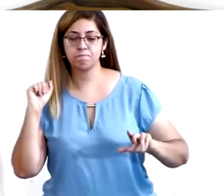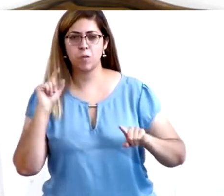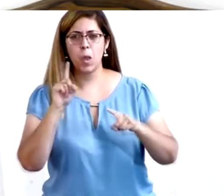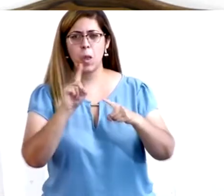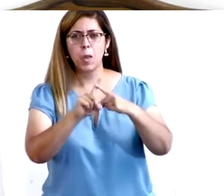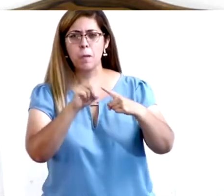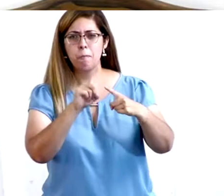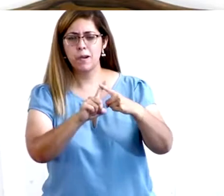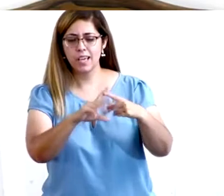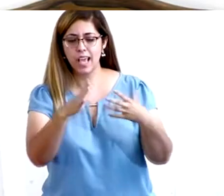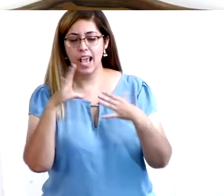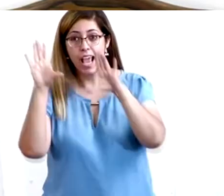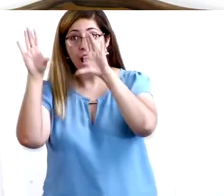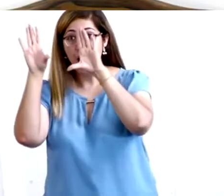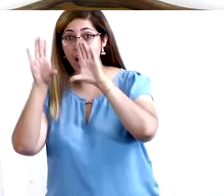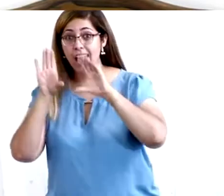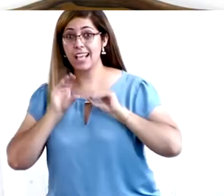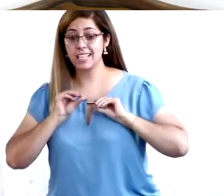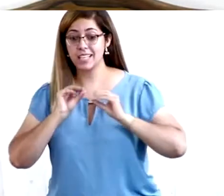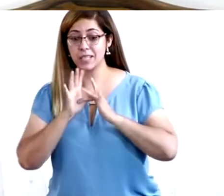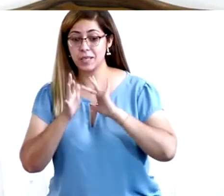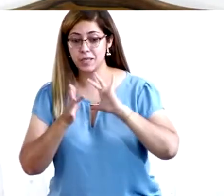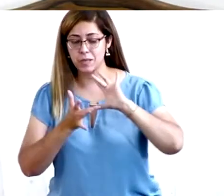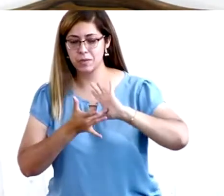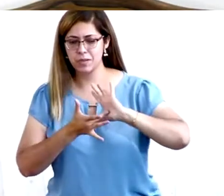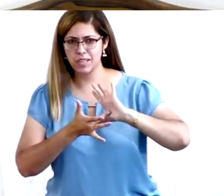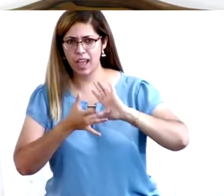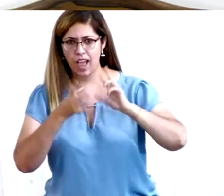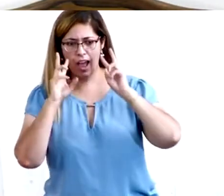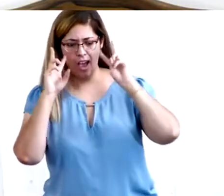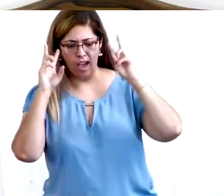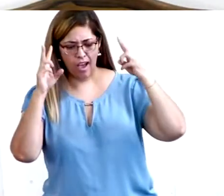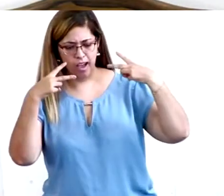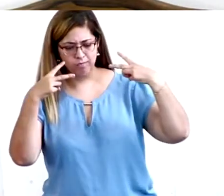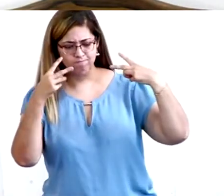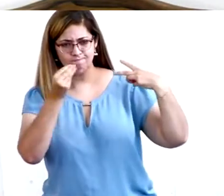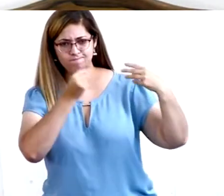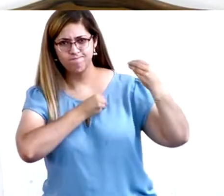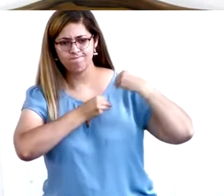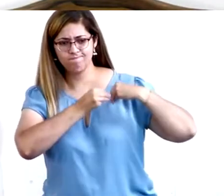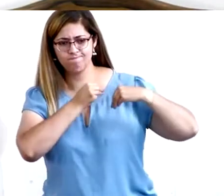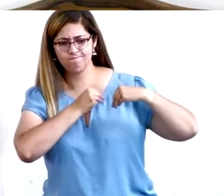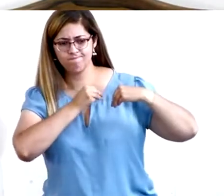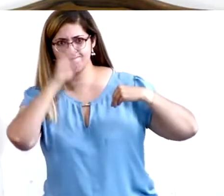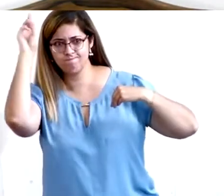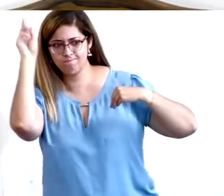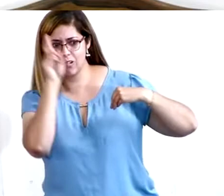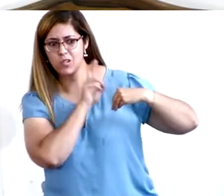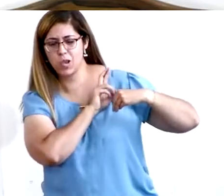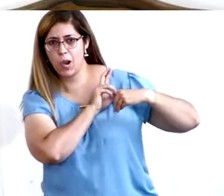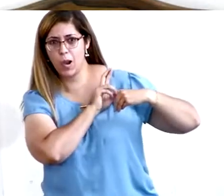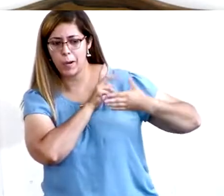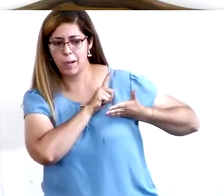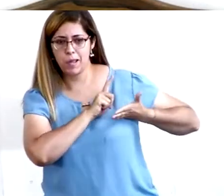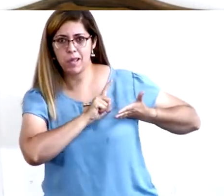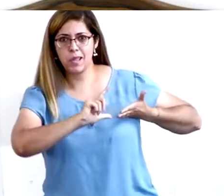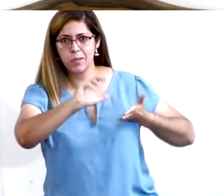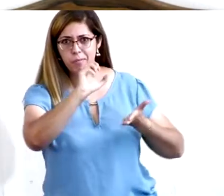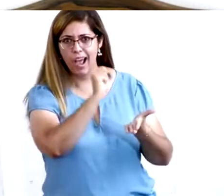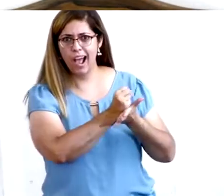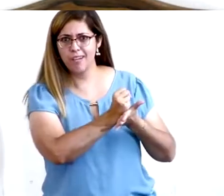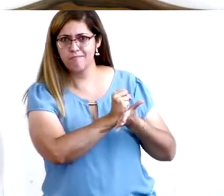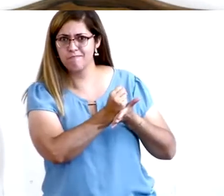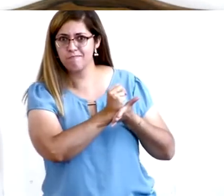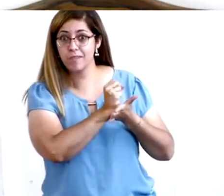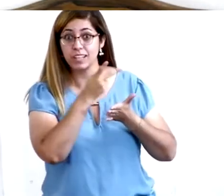o receber Jesus significa aceitar o seu governo. Aceitar o seu senhorio. Receber o Senhor Jesus implica